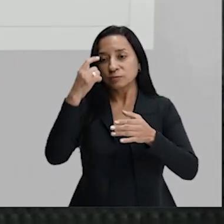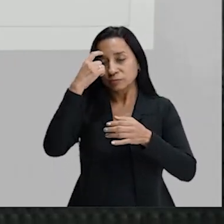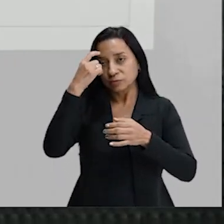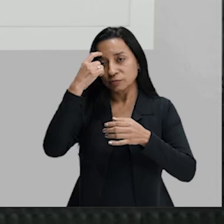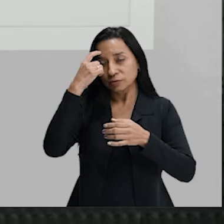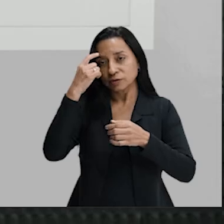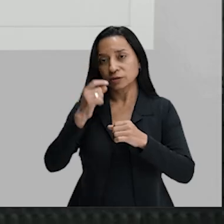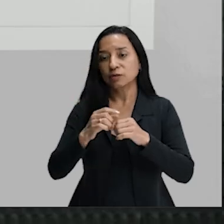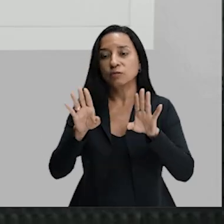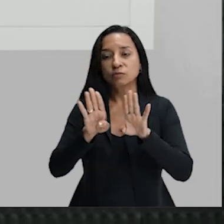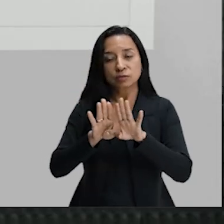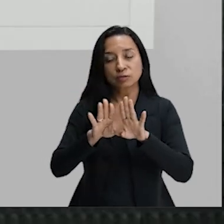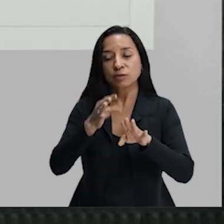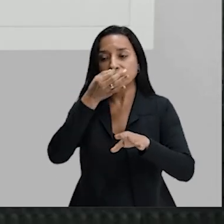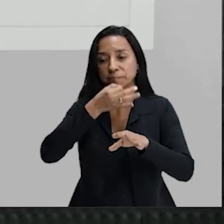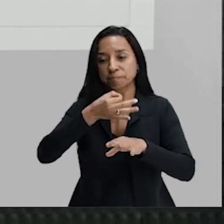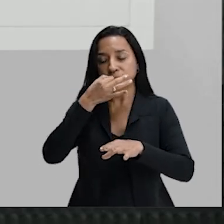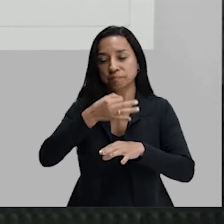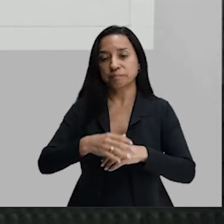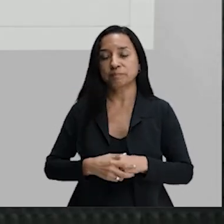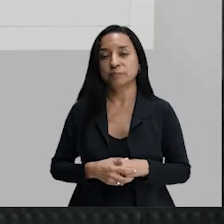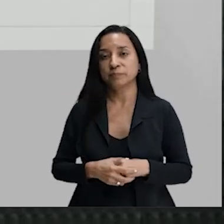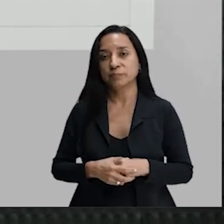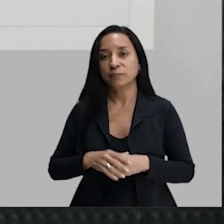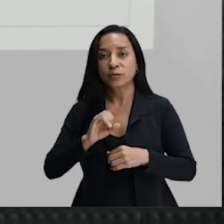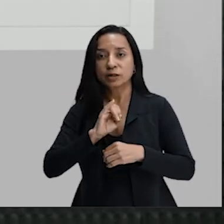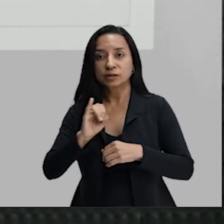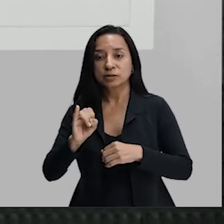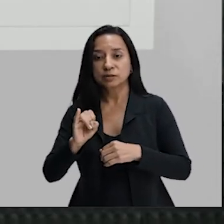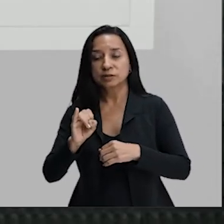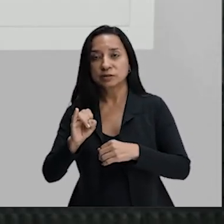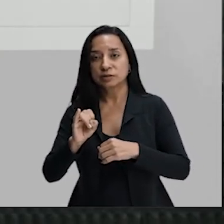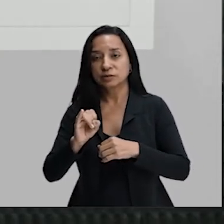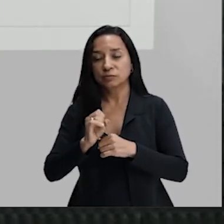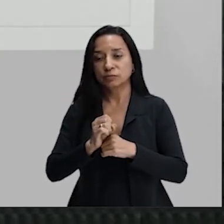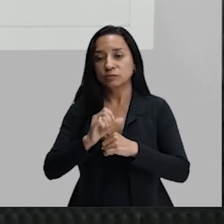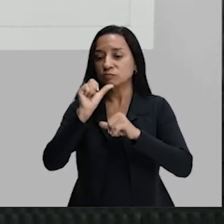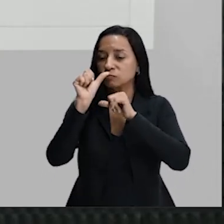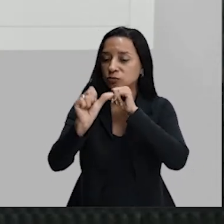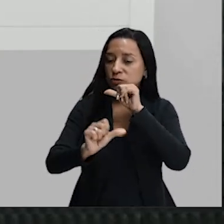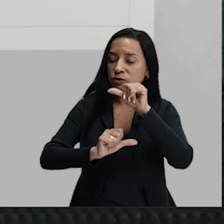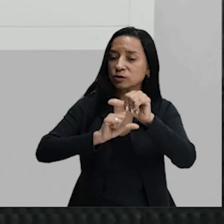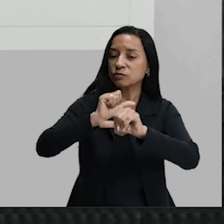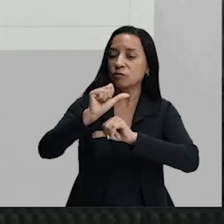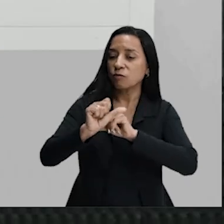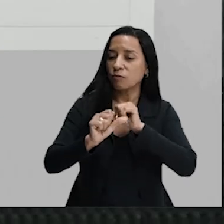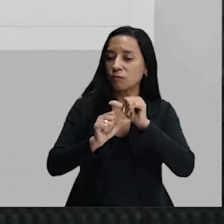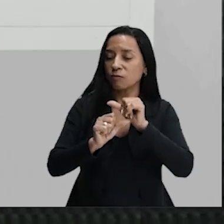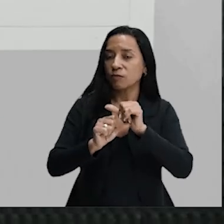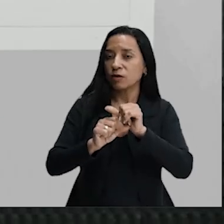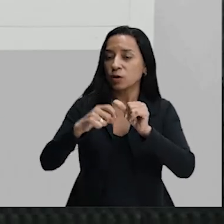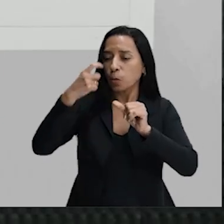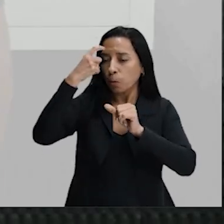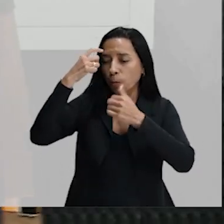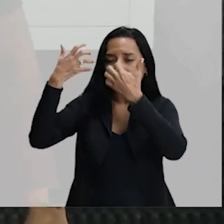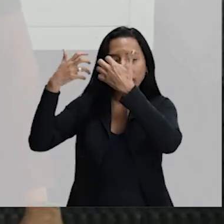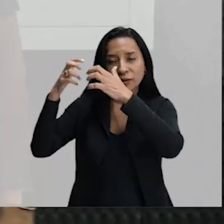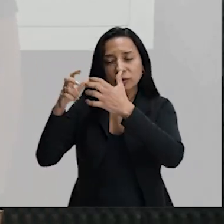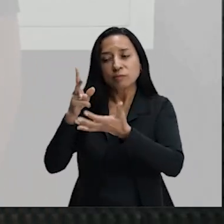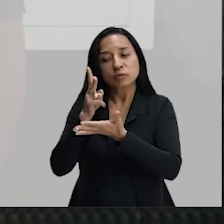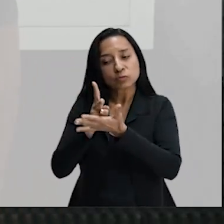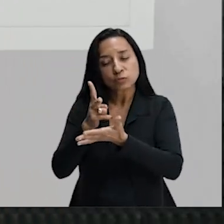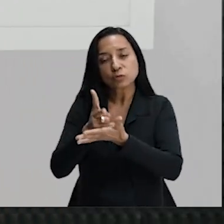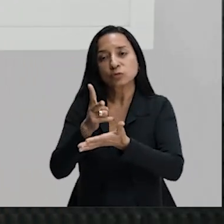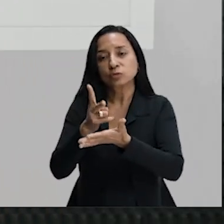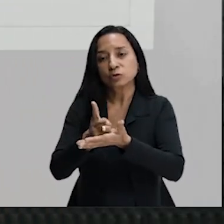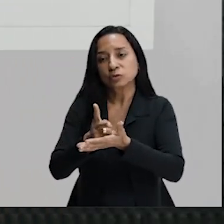reflexão e para esta crítica, correto? Então, olha, se eu estou construindo um pensamento contínuo, reflexivo e